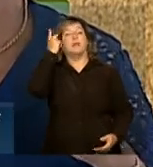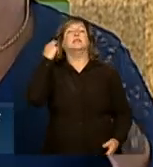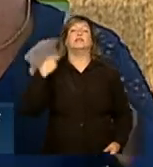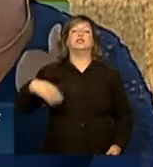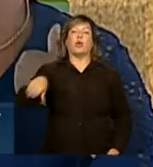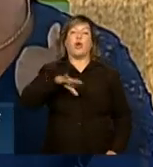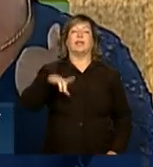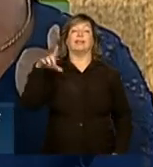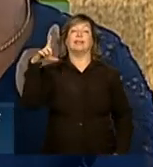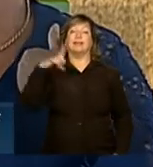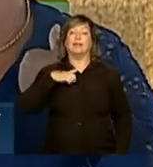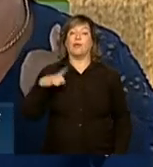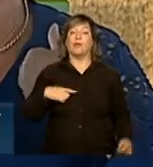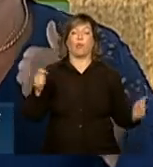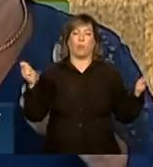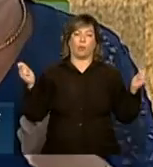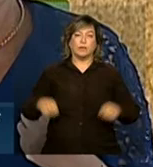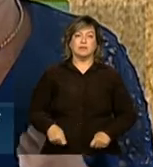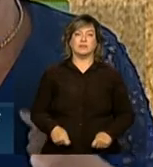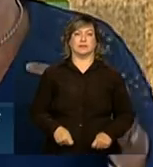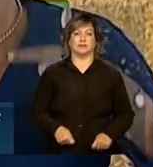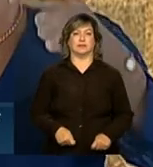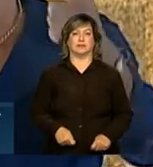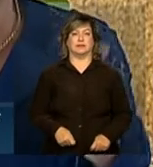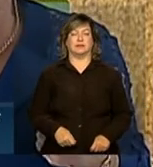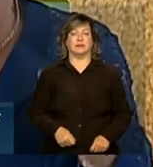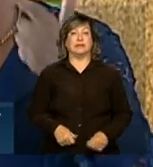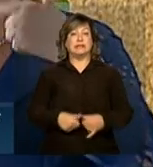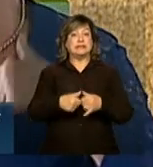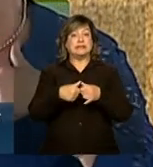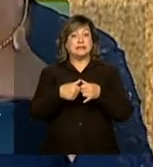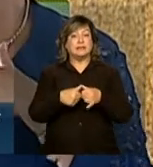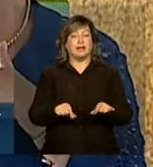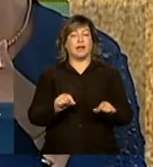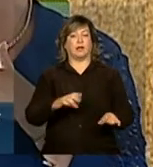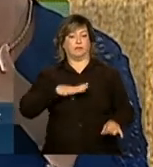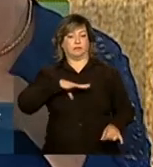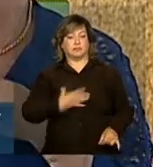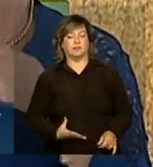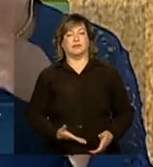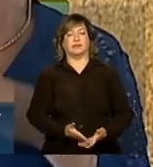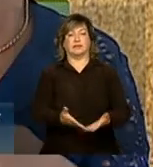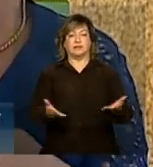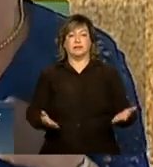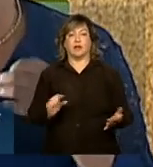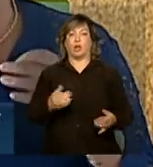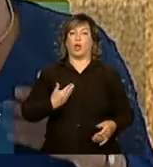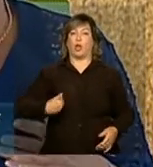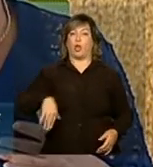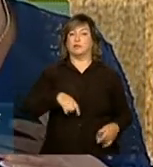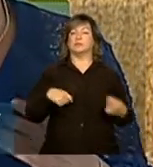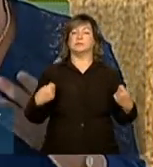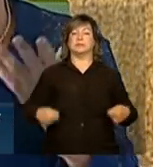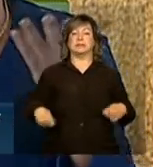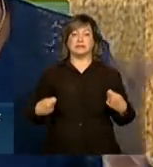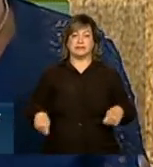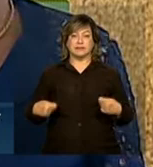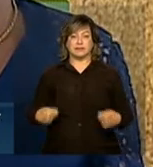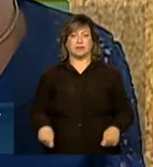tenham condições de estar à altura dos desafios que nós